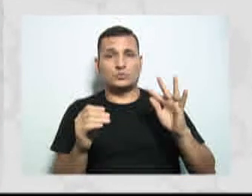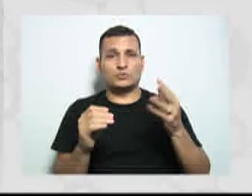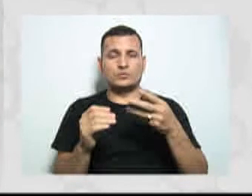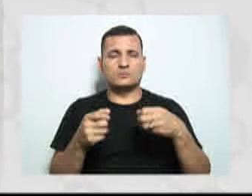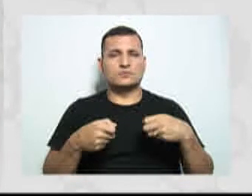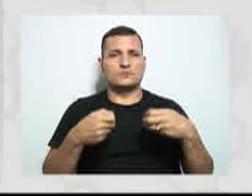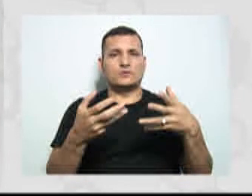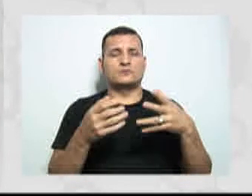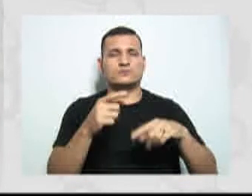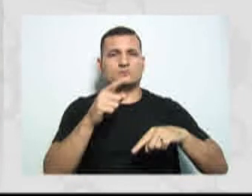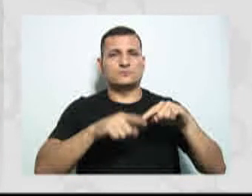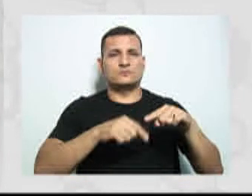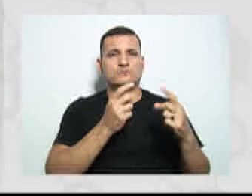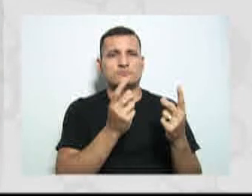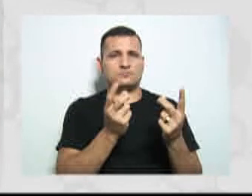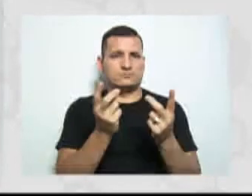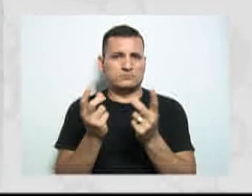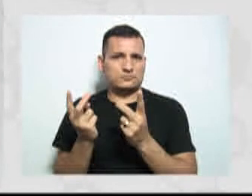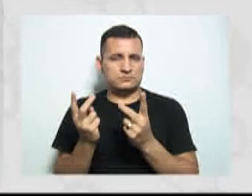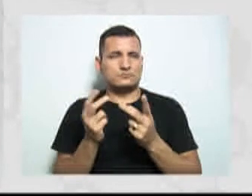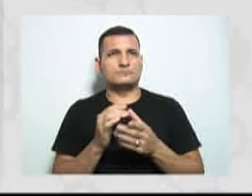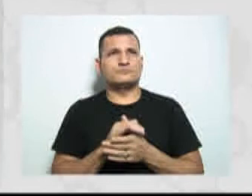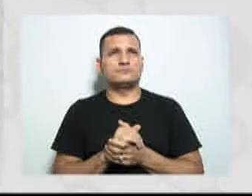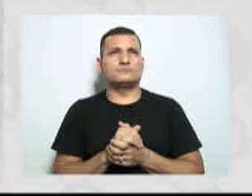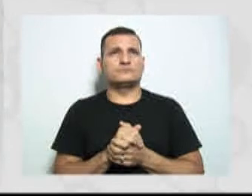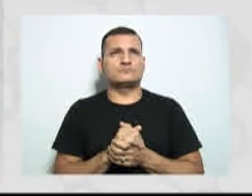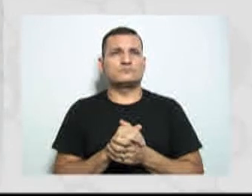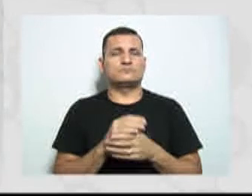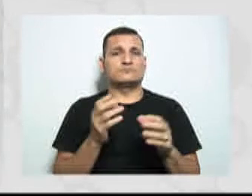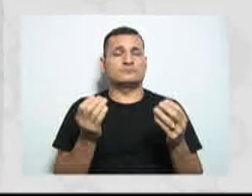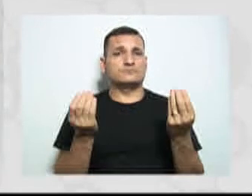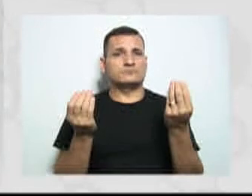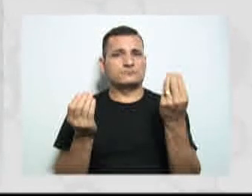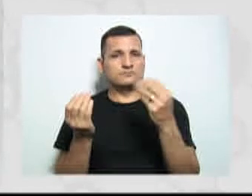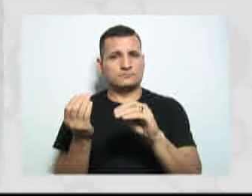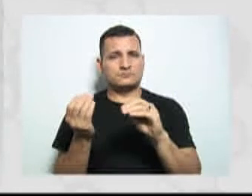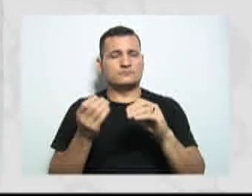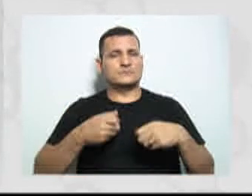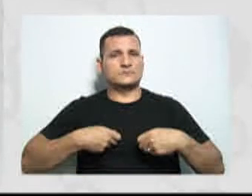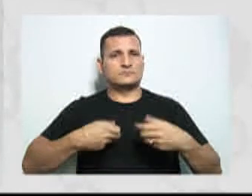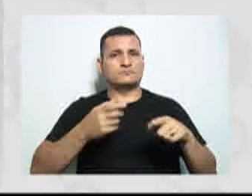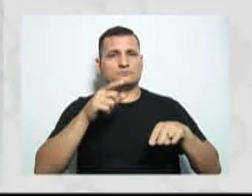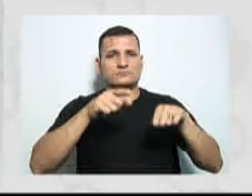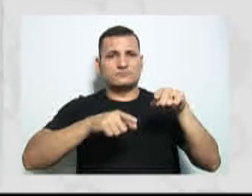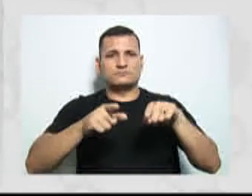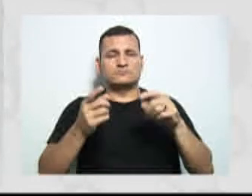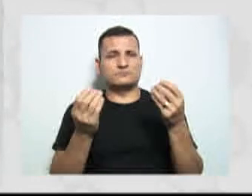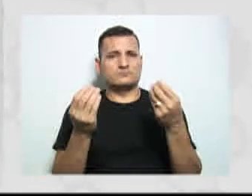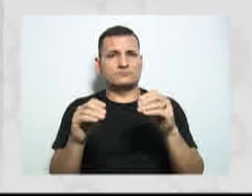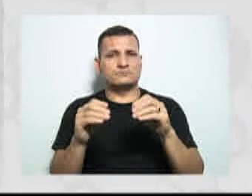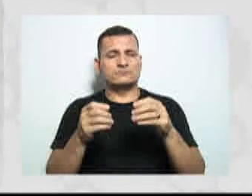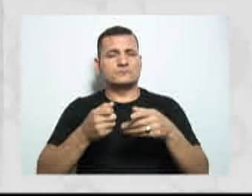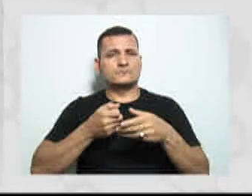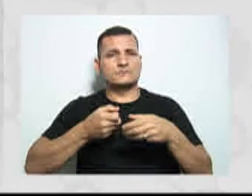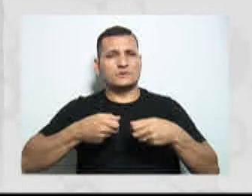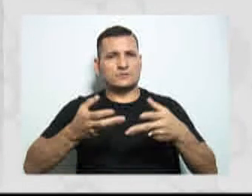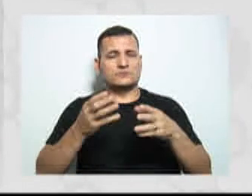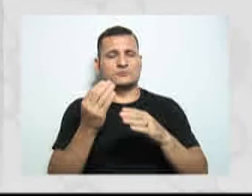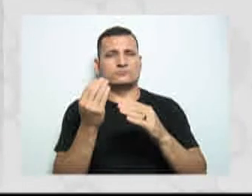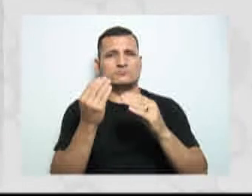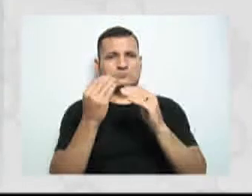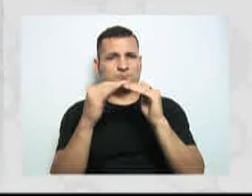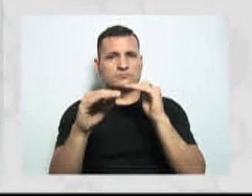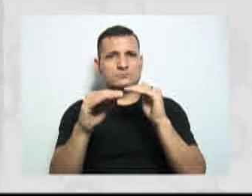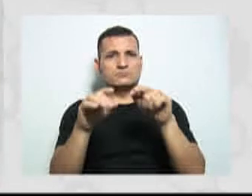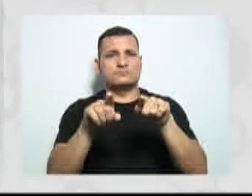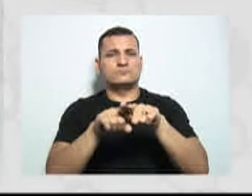produtos vendidos, ou seja, vai entrar os custos variáveis e os custos fixos. Lembrando que meu custo fixo